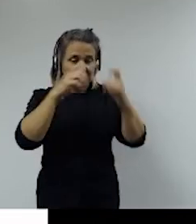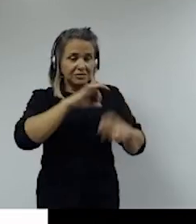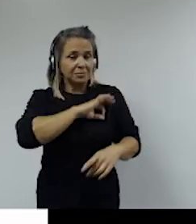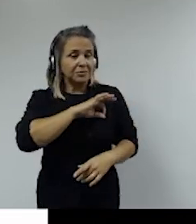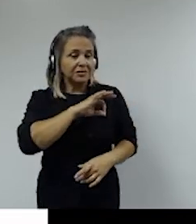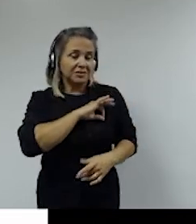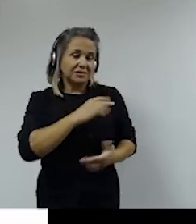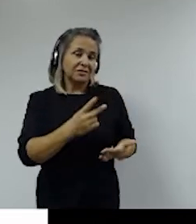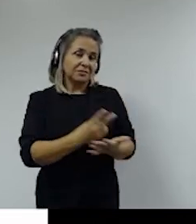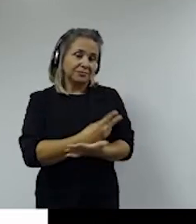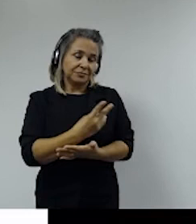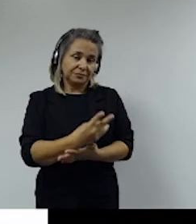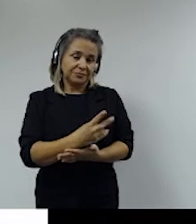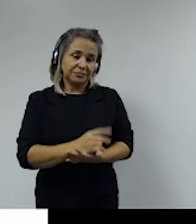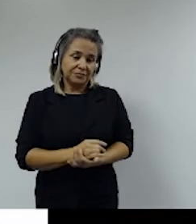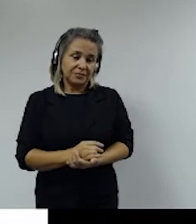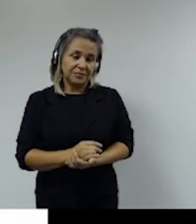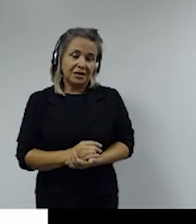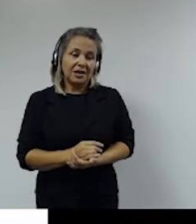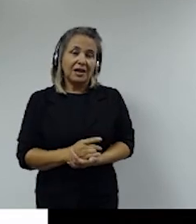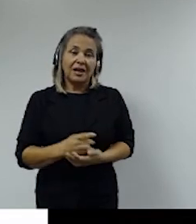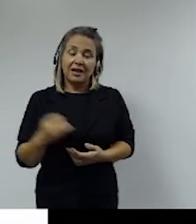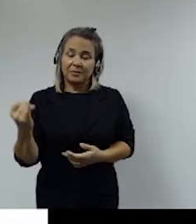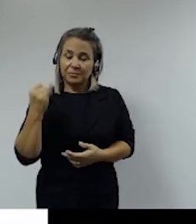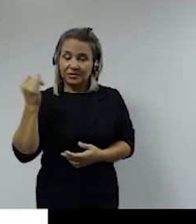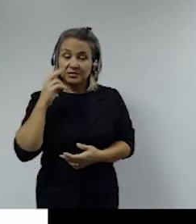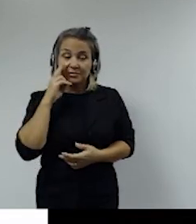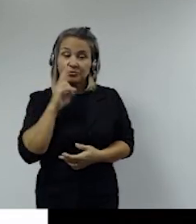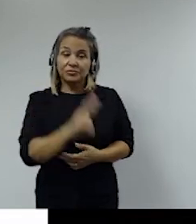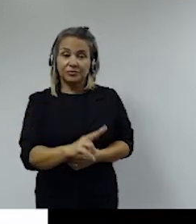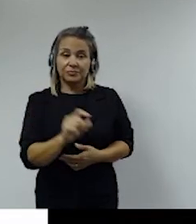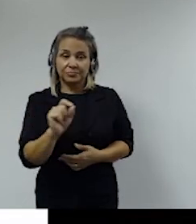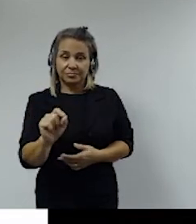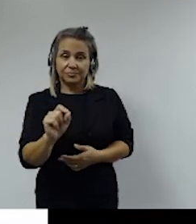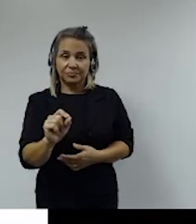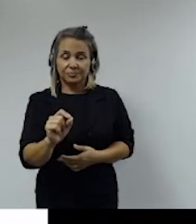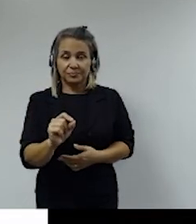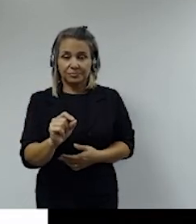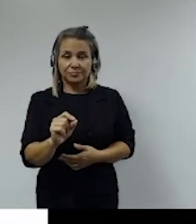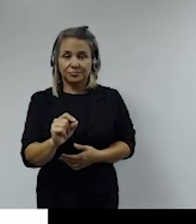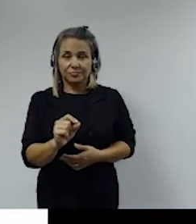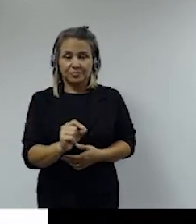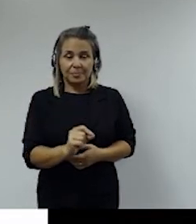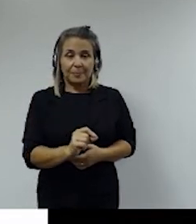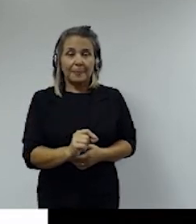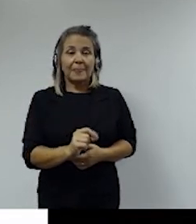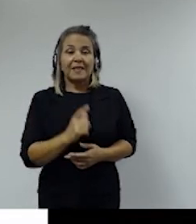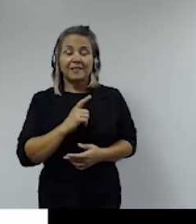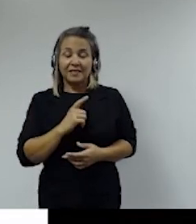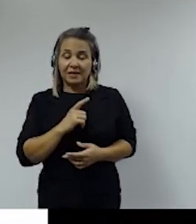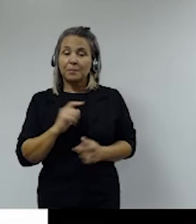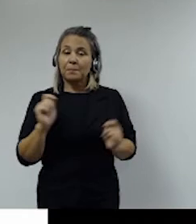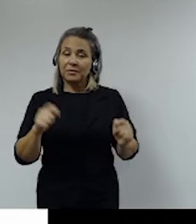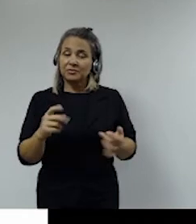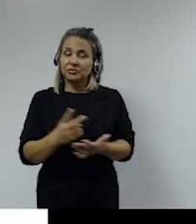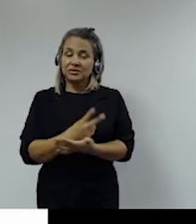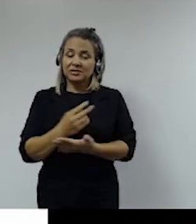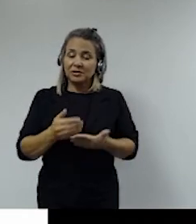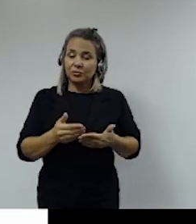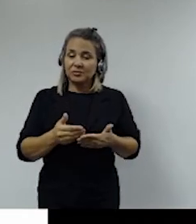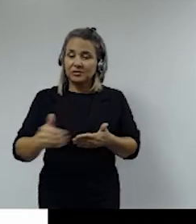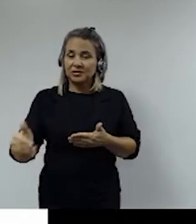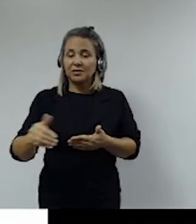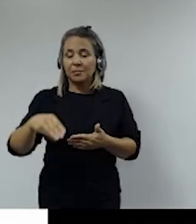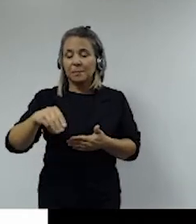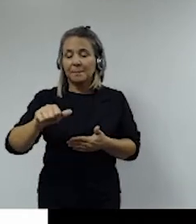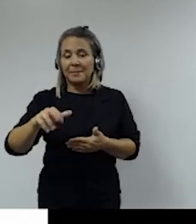relatados ou identificados. E aí acho que é interessante a gente ver que, não sei se vocês veem meu mouse, mas que há uma tendência, a partir de março, né,